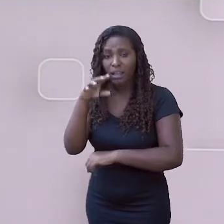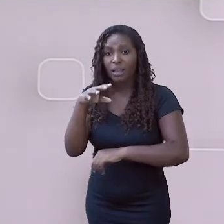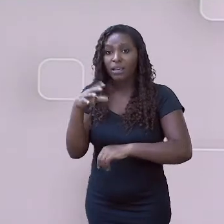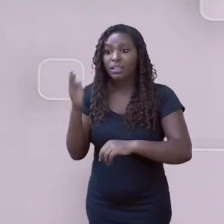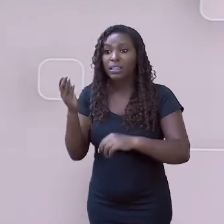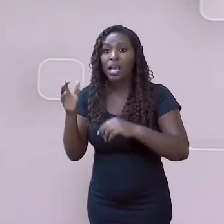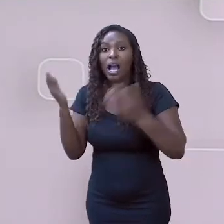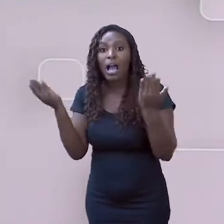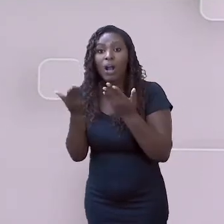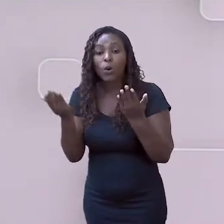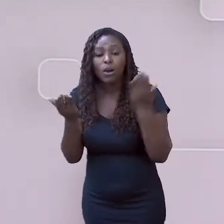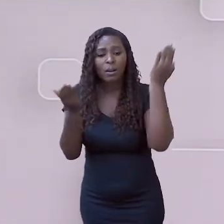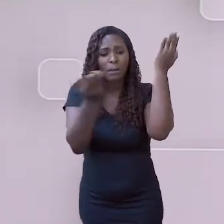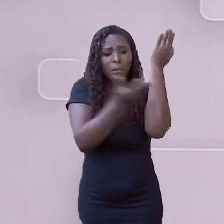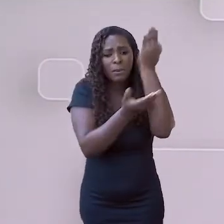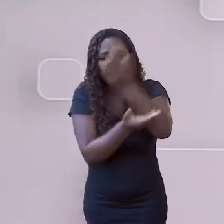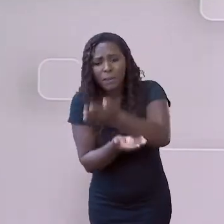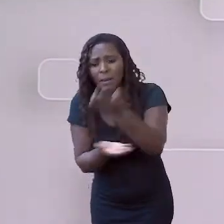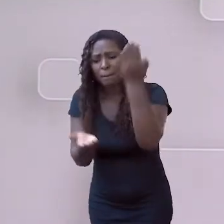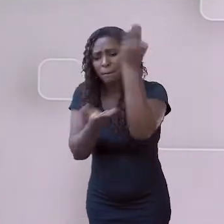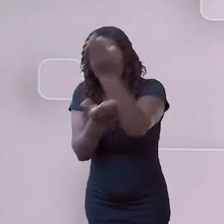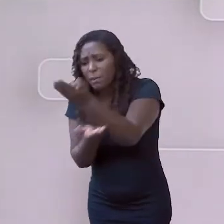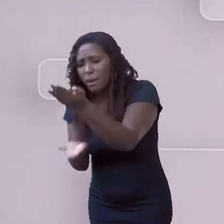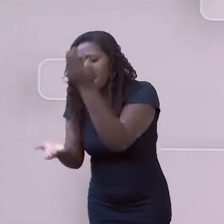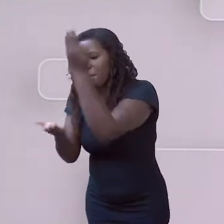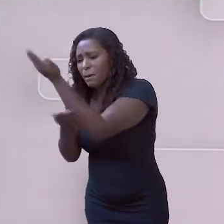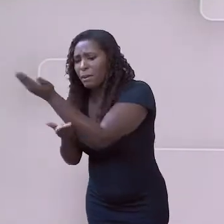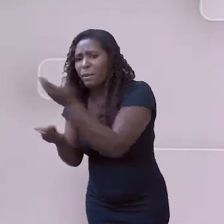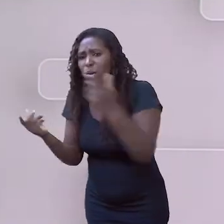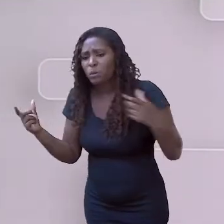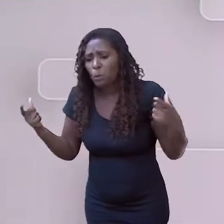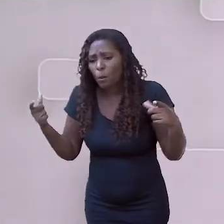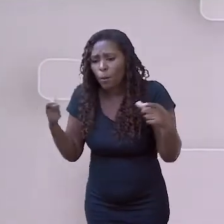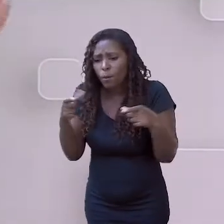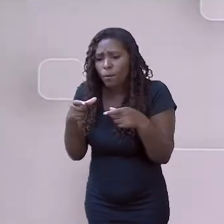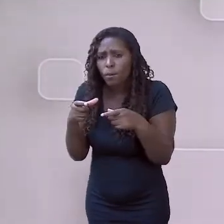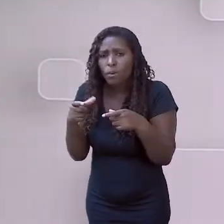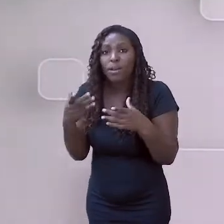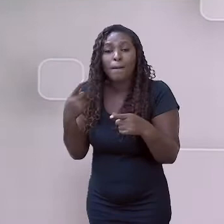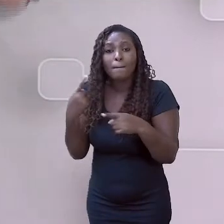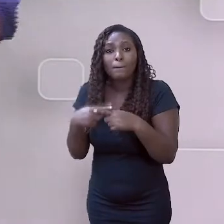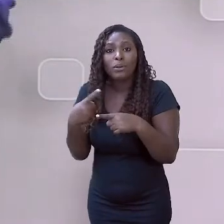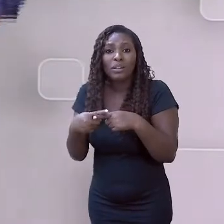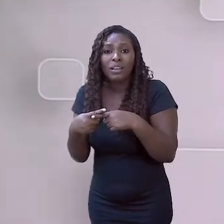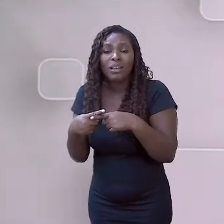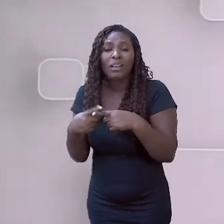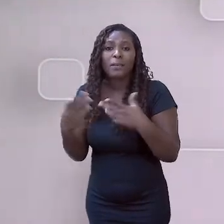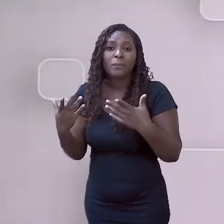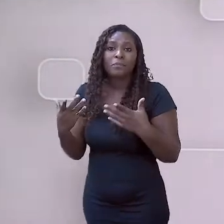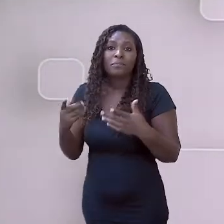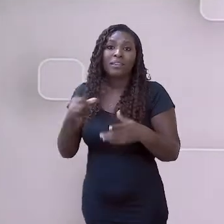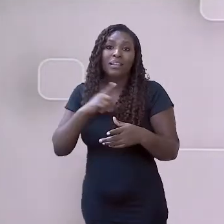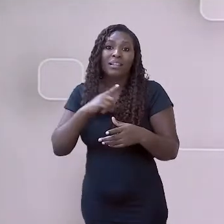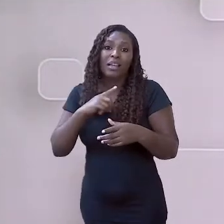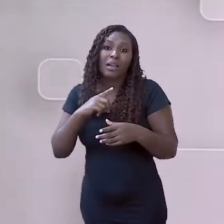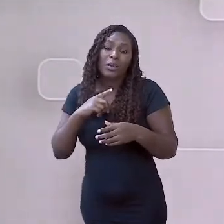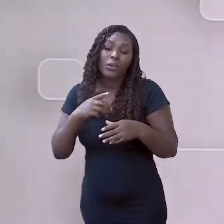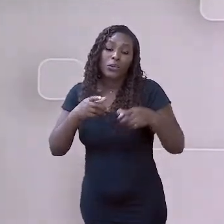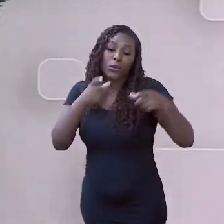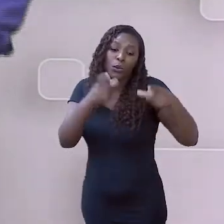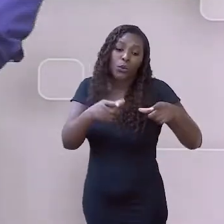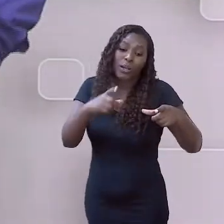lugar às construções, às plantações. Então, agora, isso eu estou